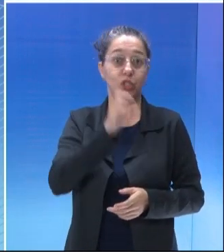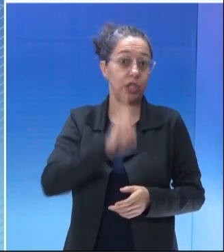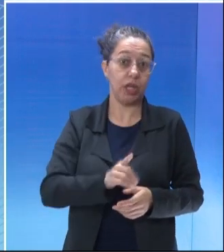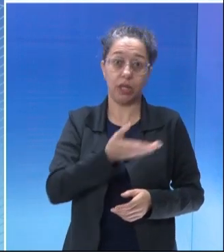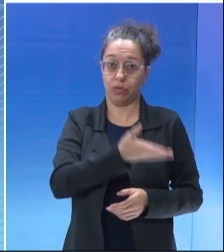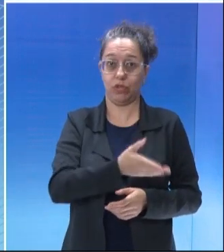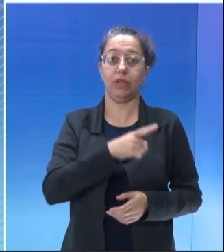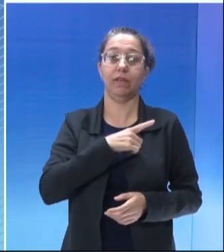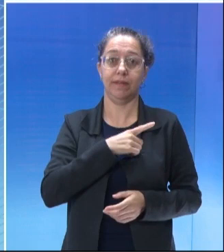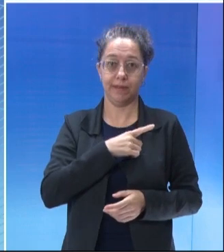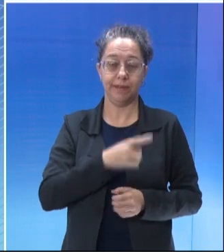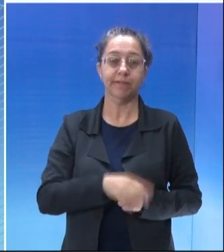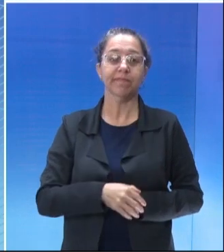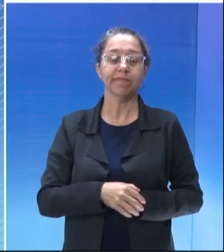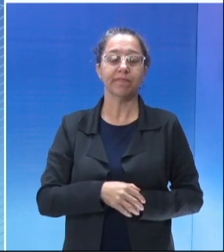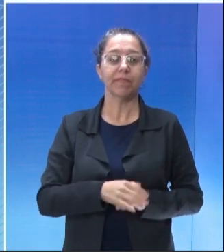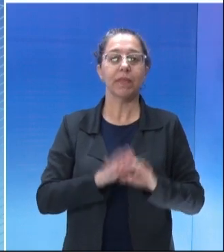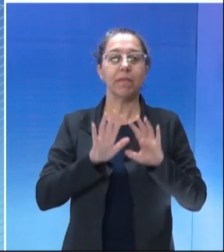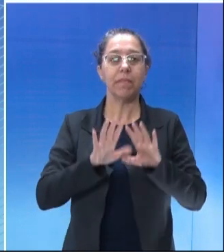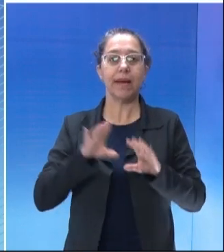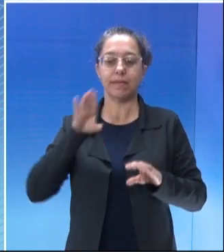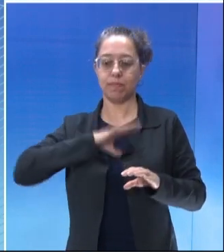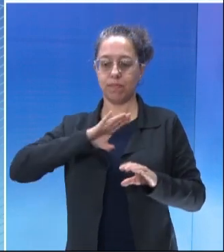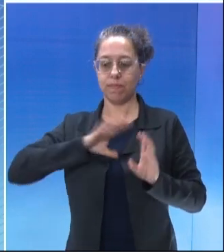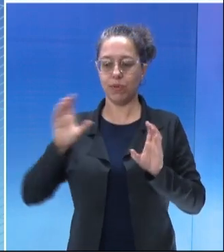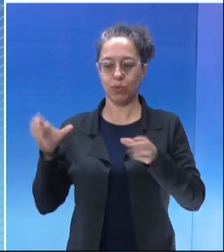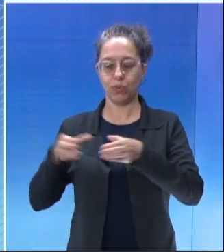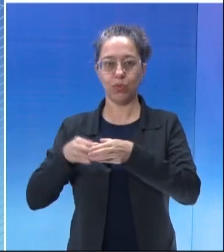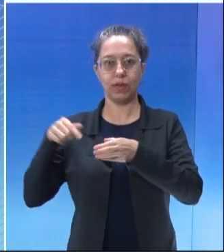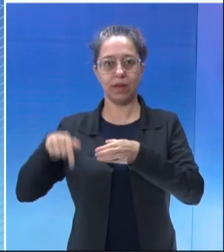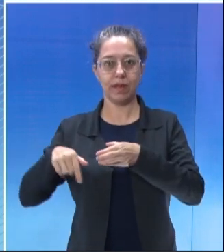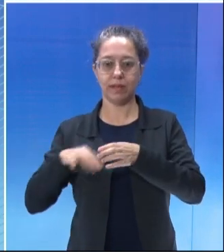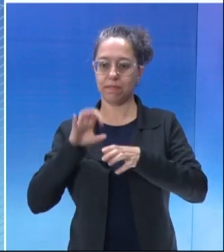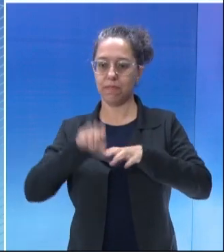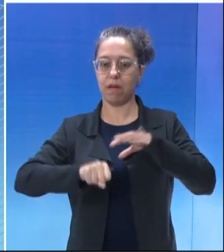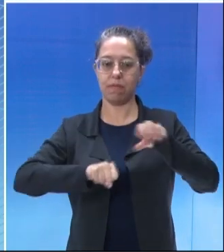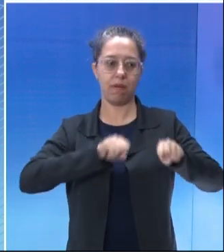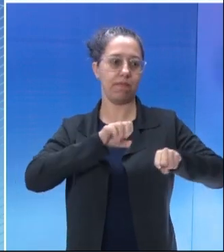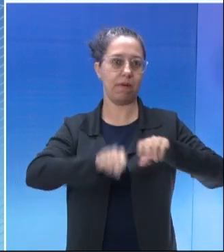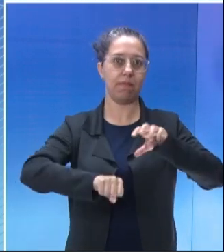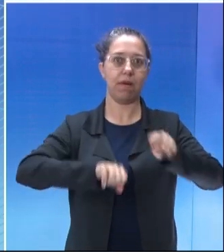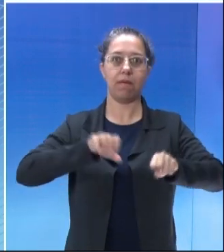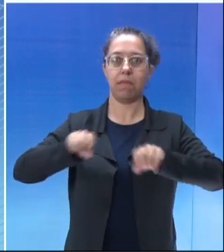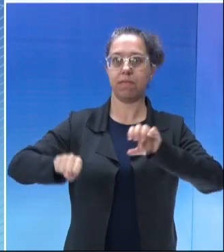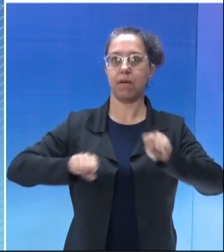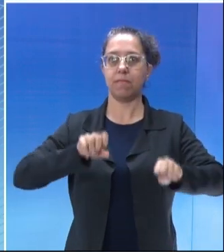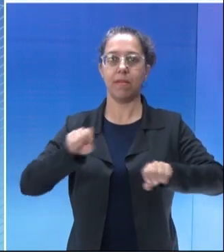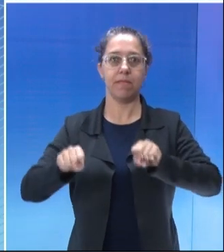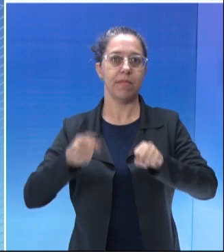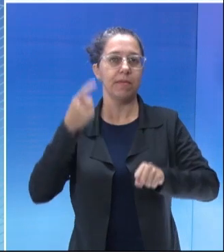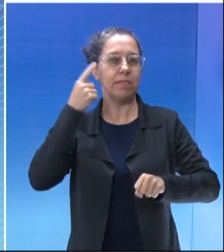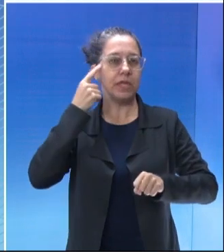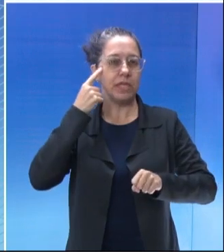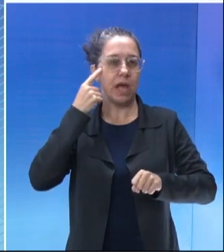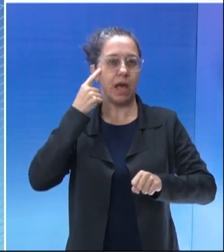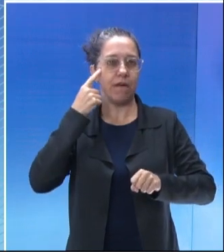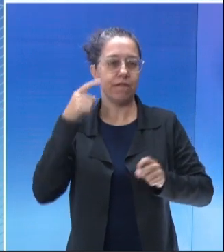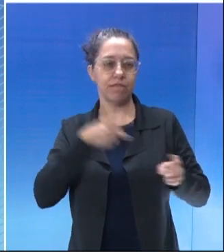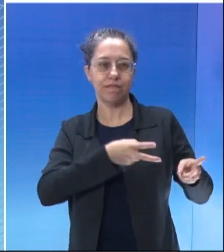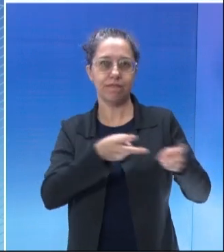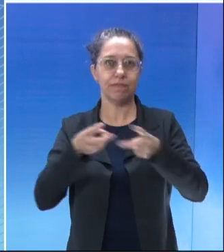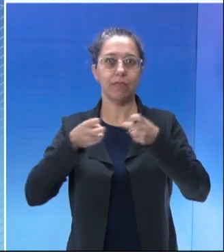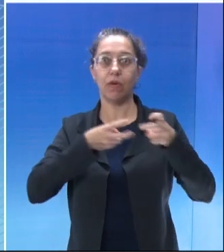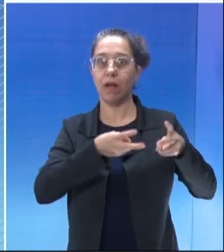terra. Então, os portugueses se apropriaram, num primeiro momento, com um intuito meramente